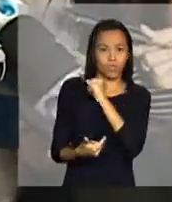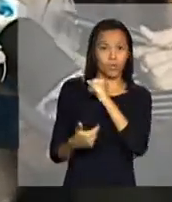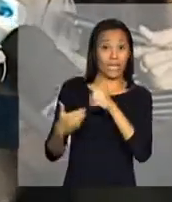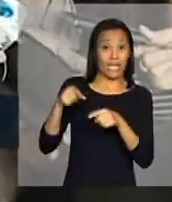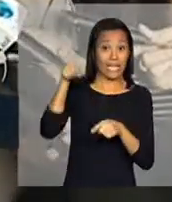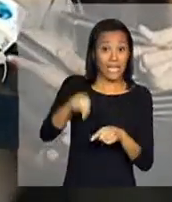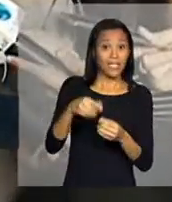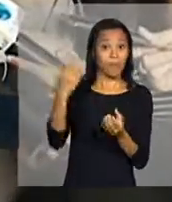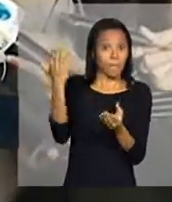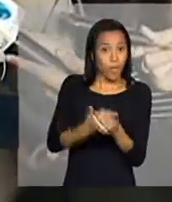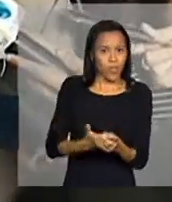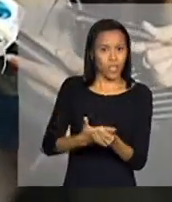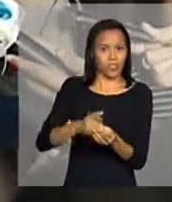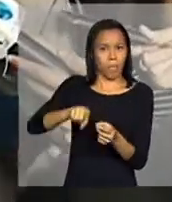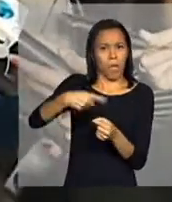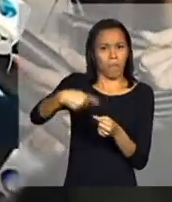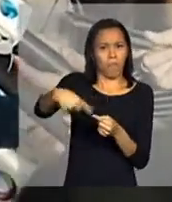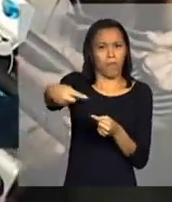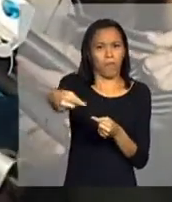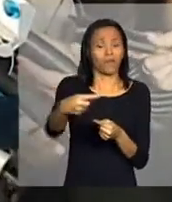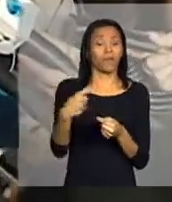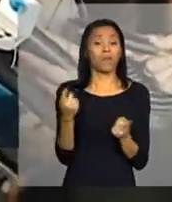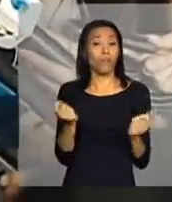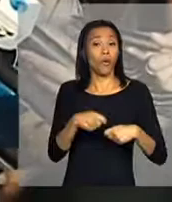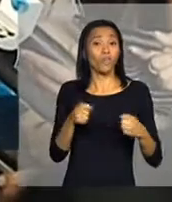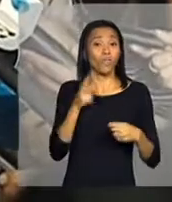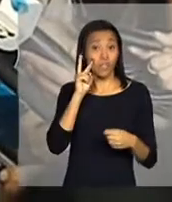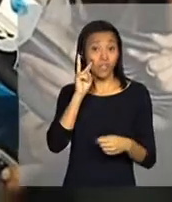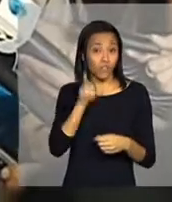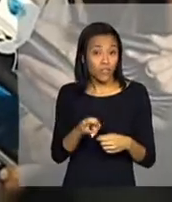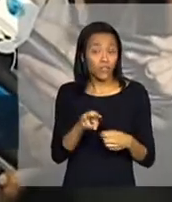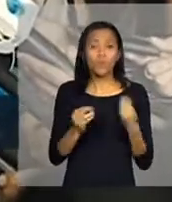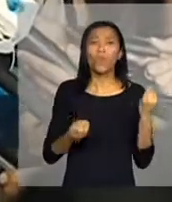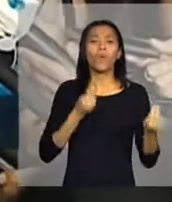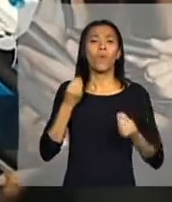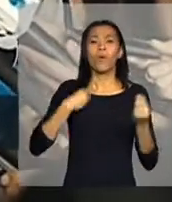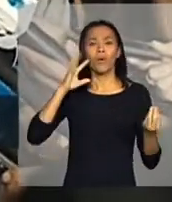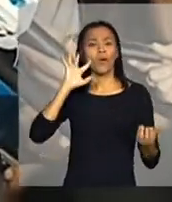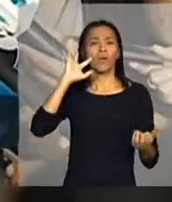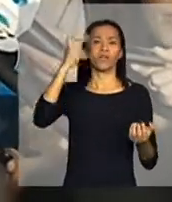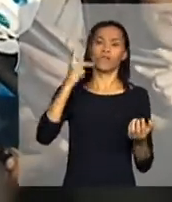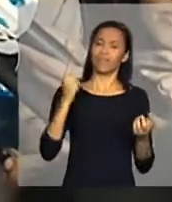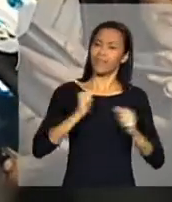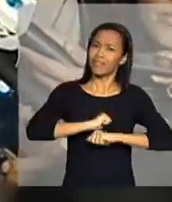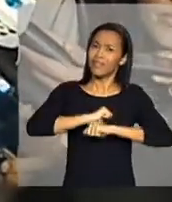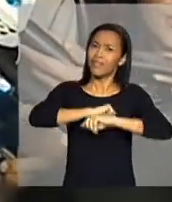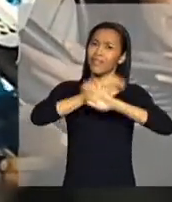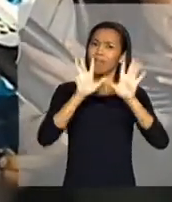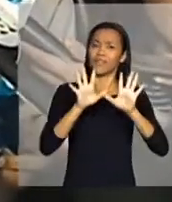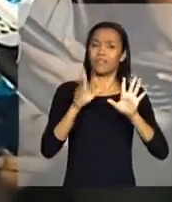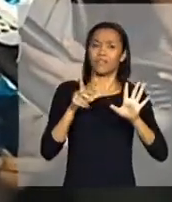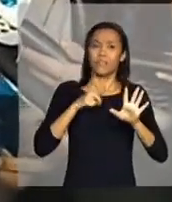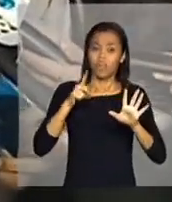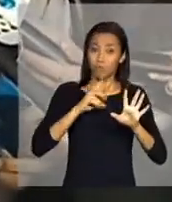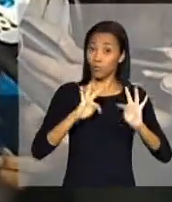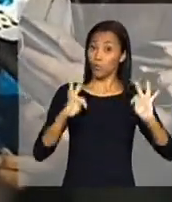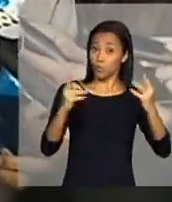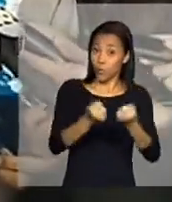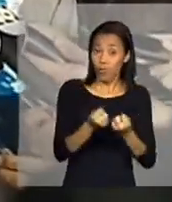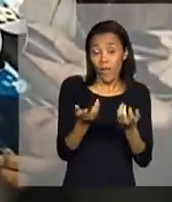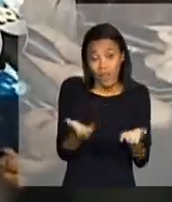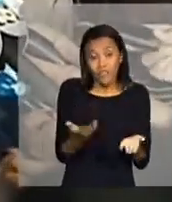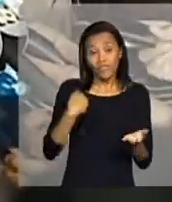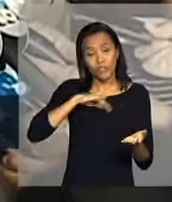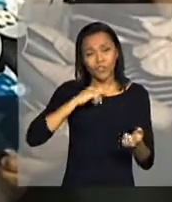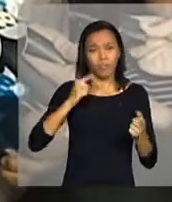processo, justamente para que os conflitos possam ser vistos no seu processo decisório de maneira absolutamente isenta por todas as partes envolvidas. É nisso que nós